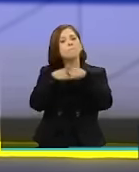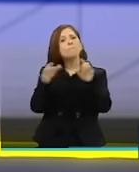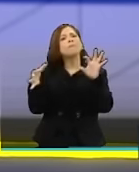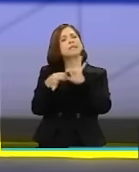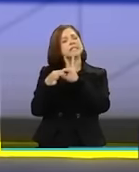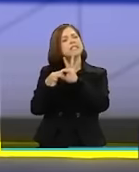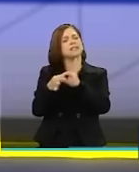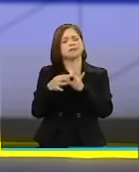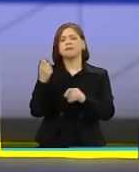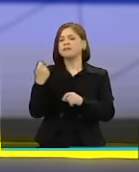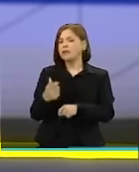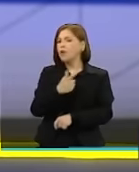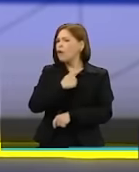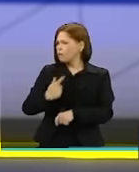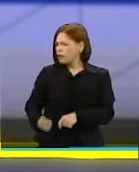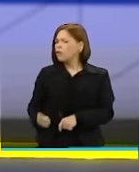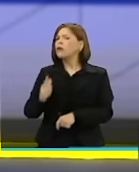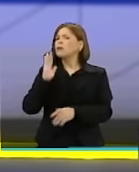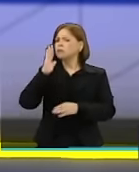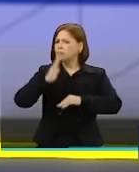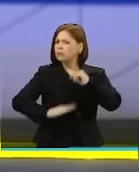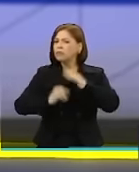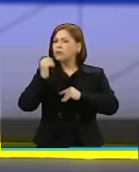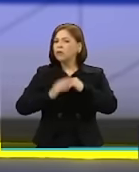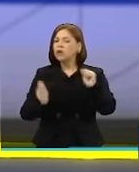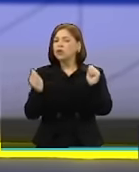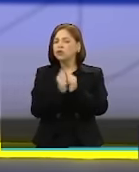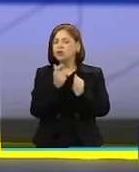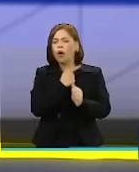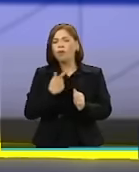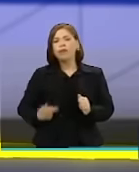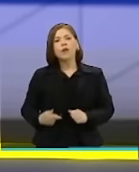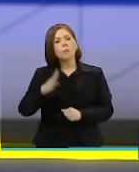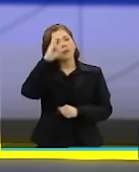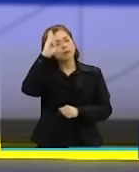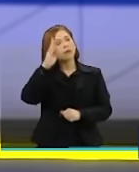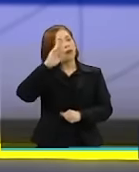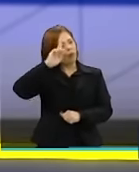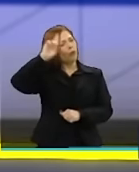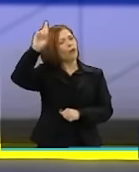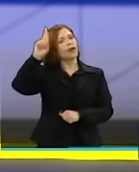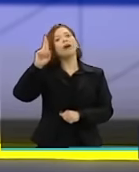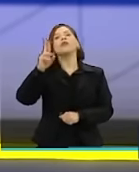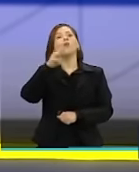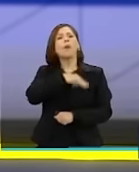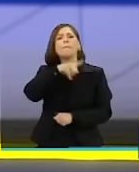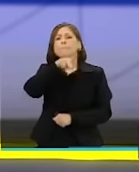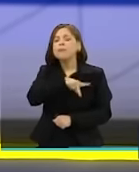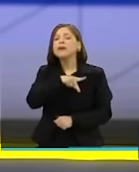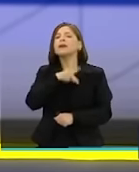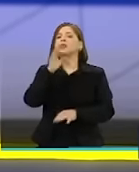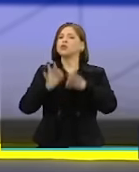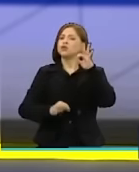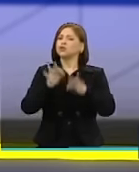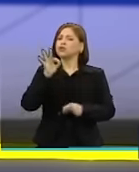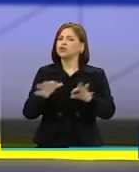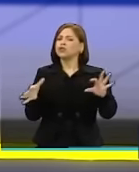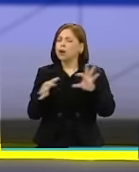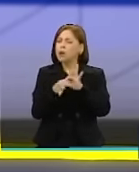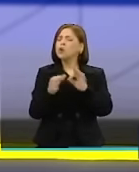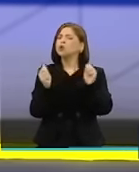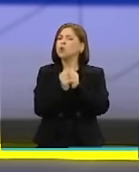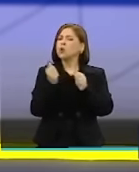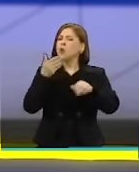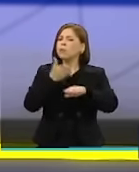participar. O Tarcísio precisa participar ativamente como governador e principal autoridade. Ministério Público, Justiça tem que